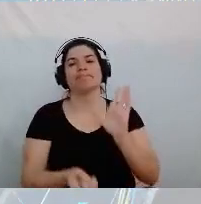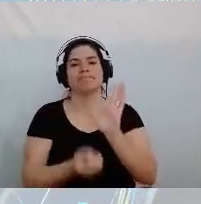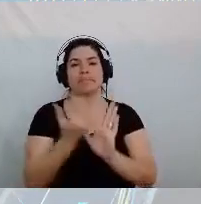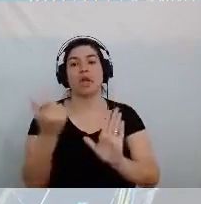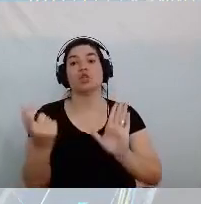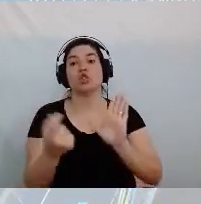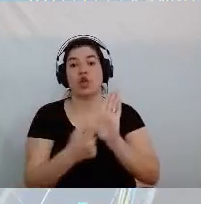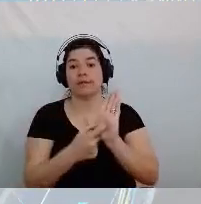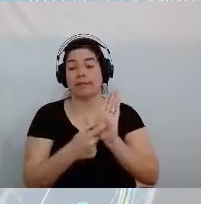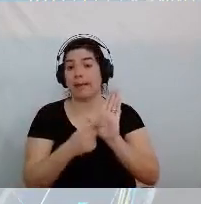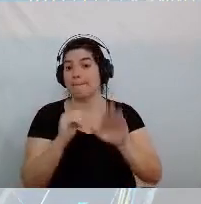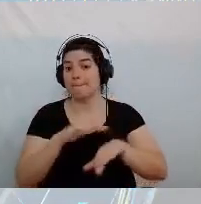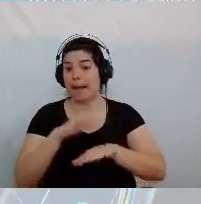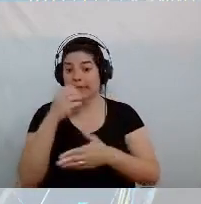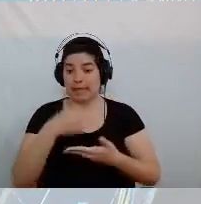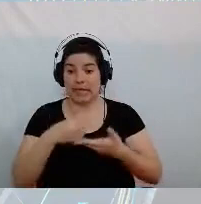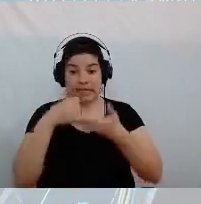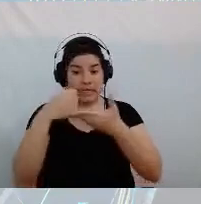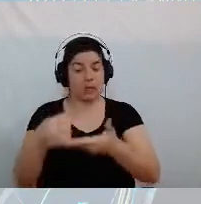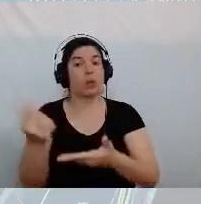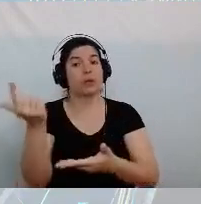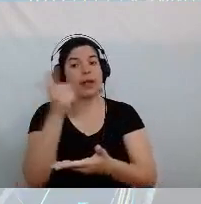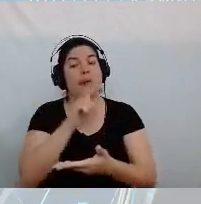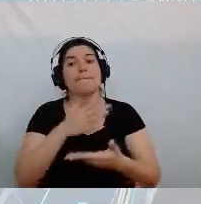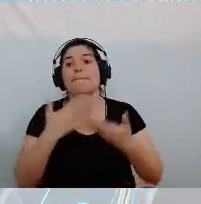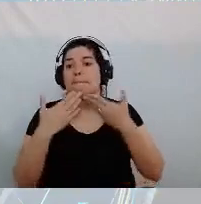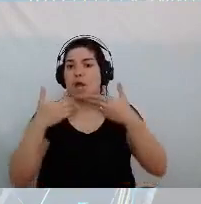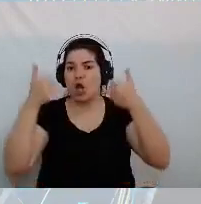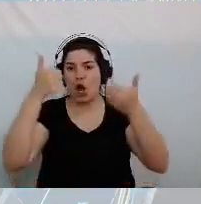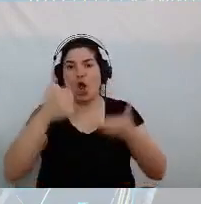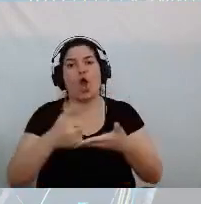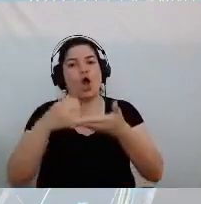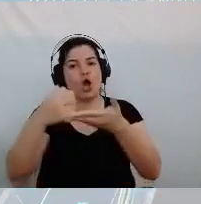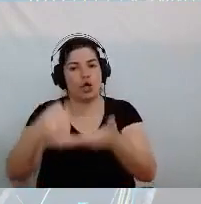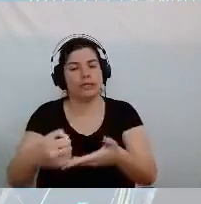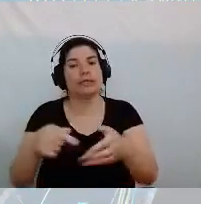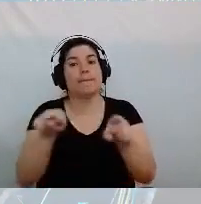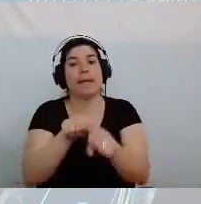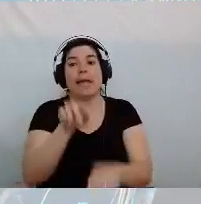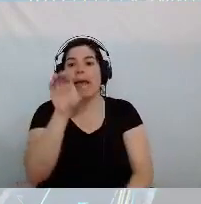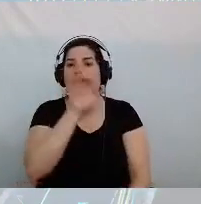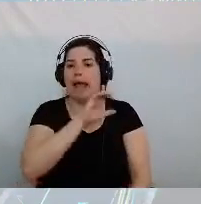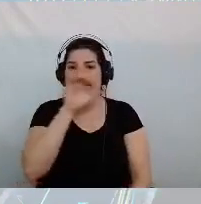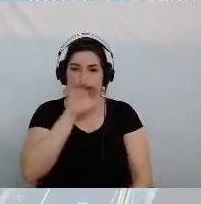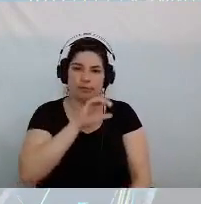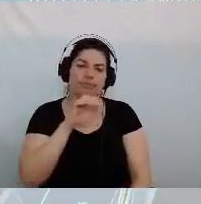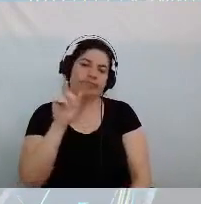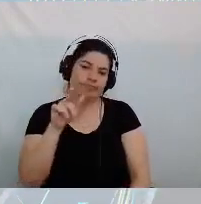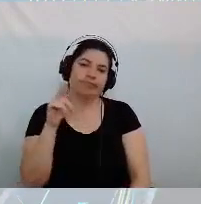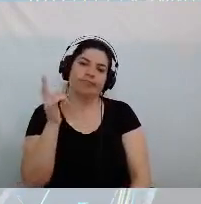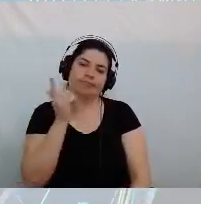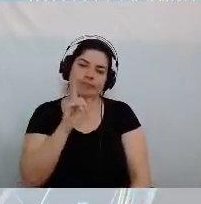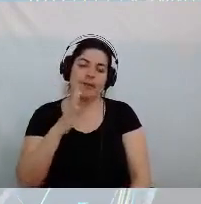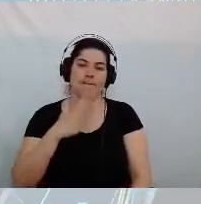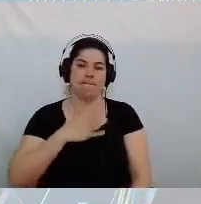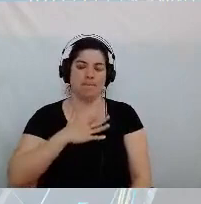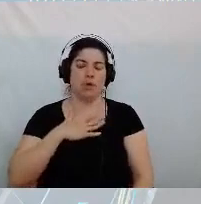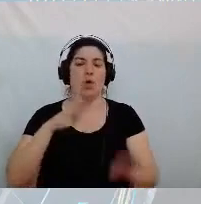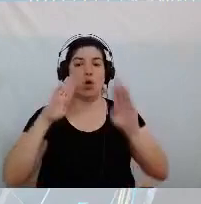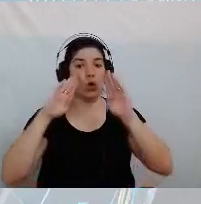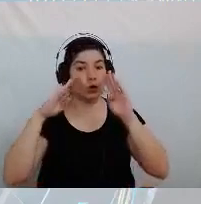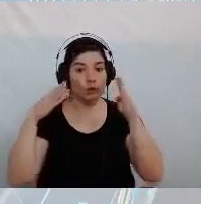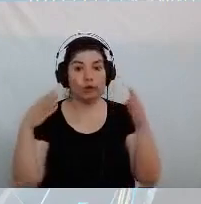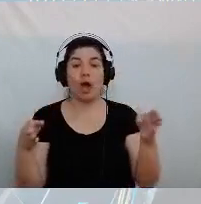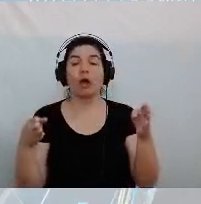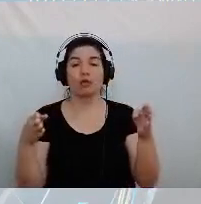software a entregar mais a entregar melhor e a entregar mais rápido essa acaba sendo a minha ênfase tá E eu venho